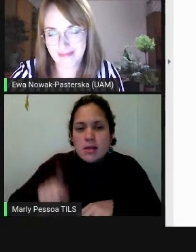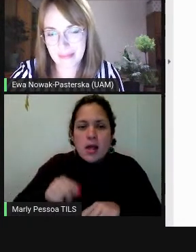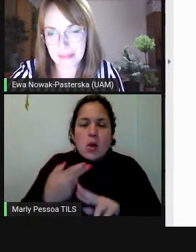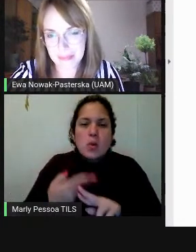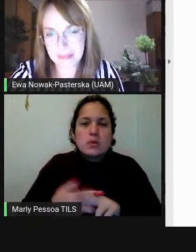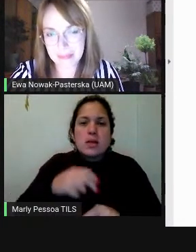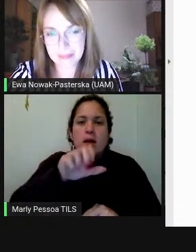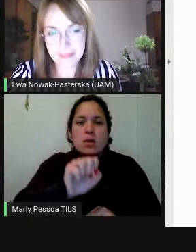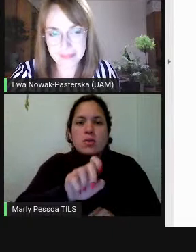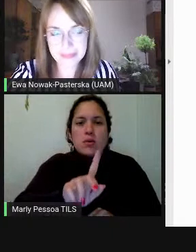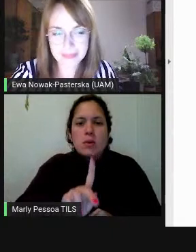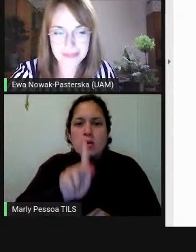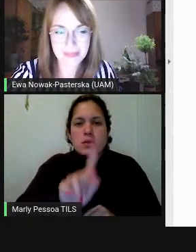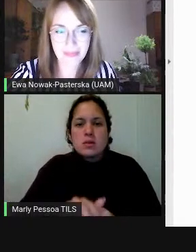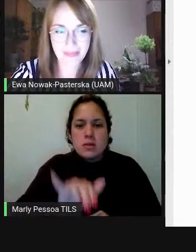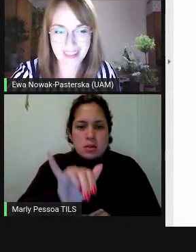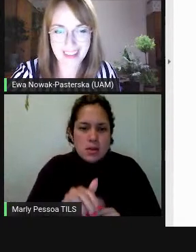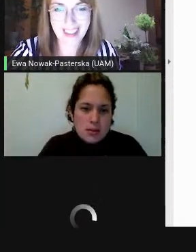possibilidades.